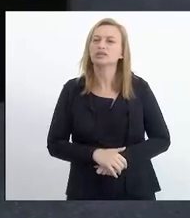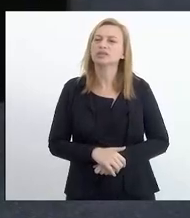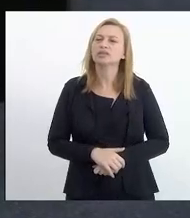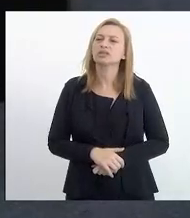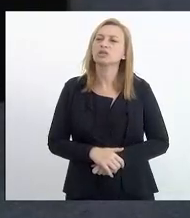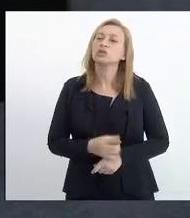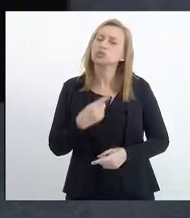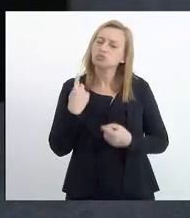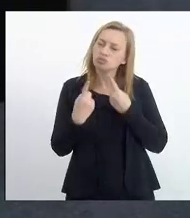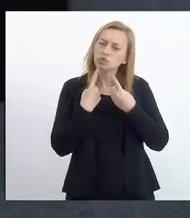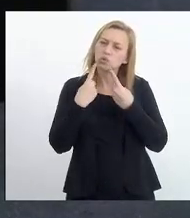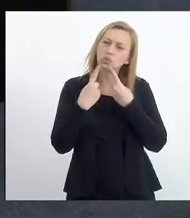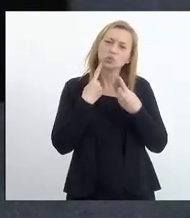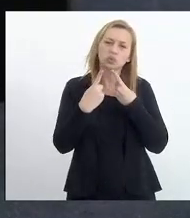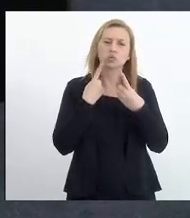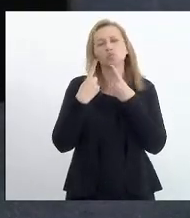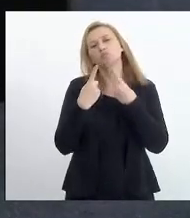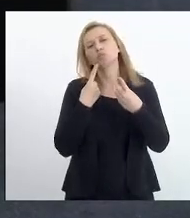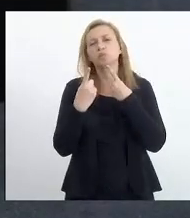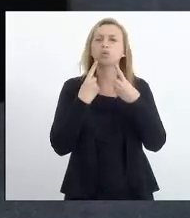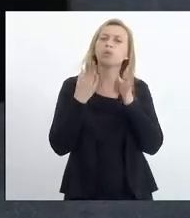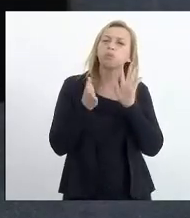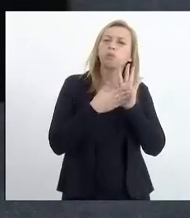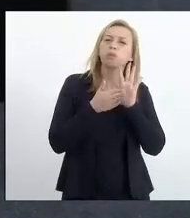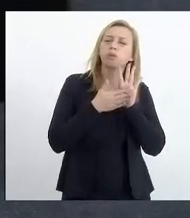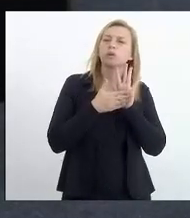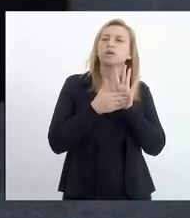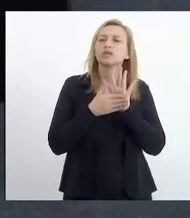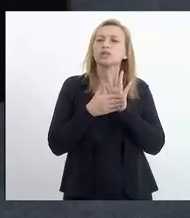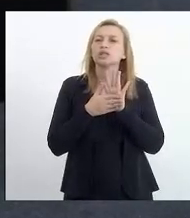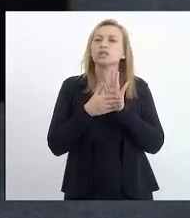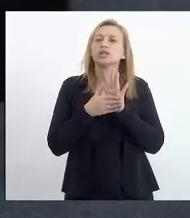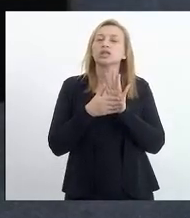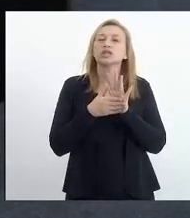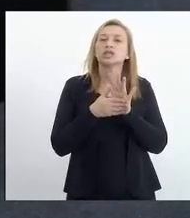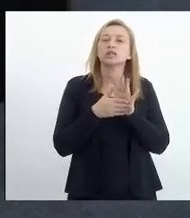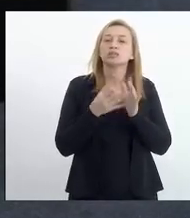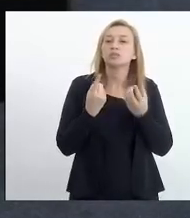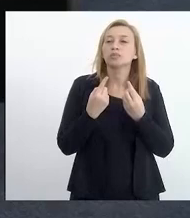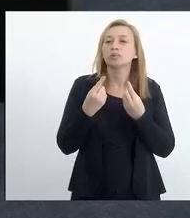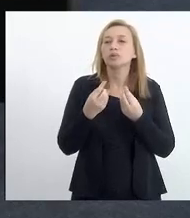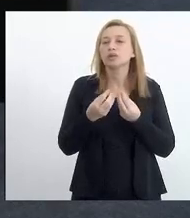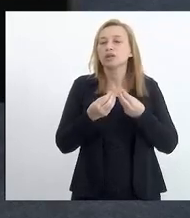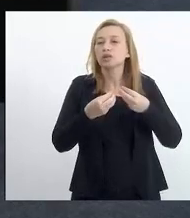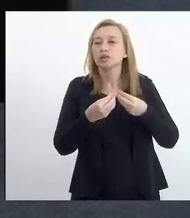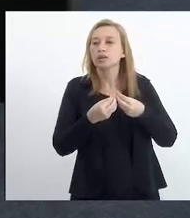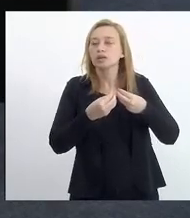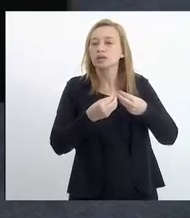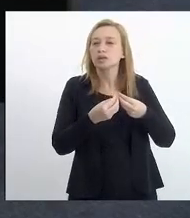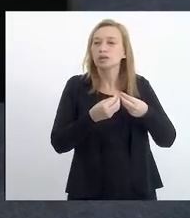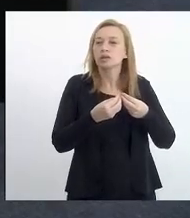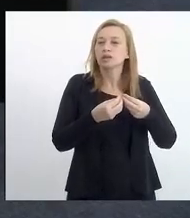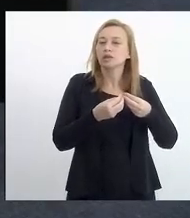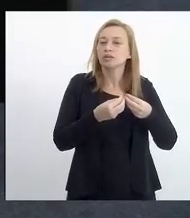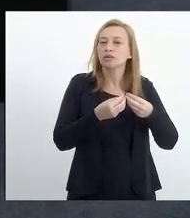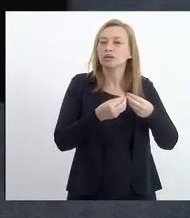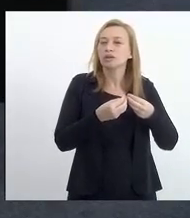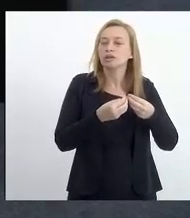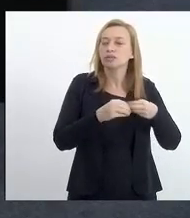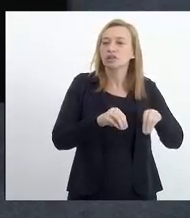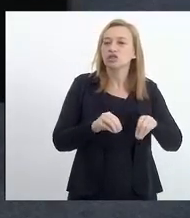nós debatemos e discutimos propostas que atingiam o Rio de Janeiro como um todo,